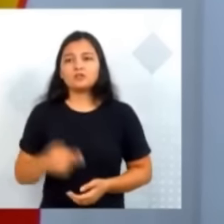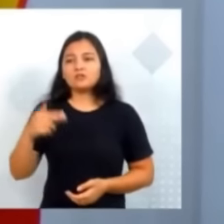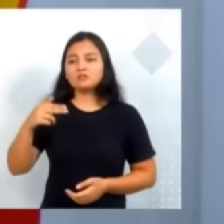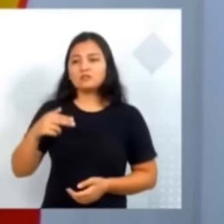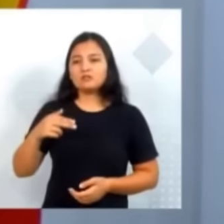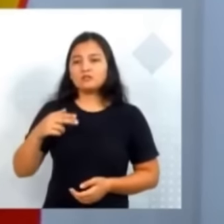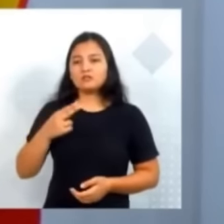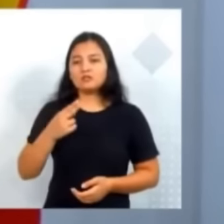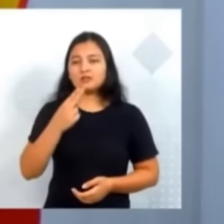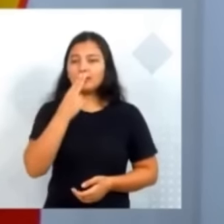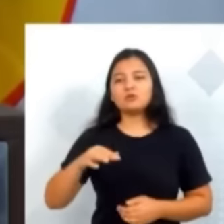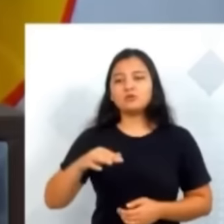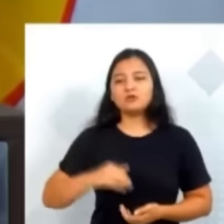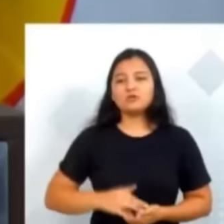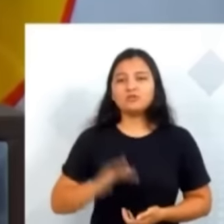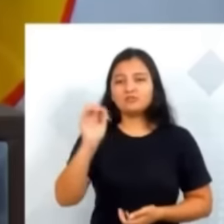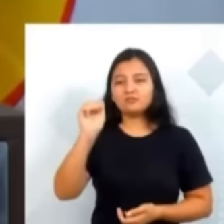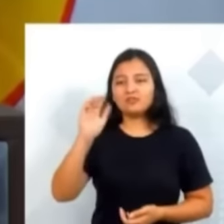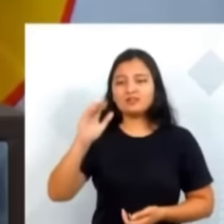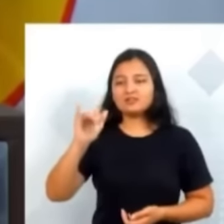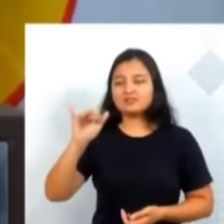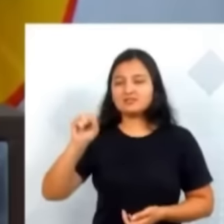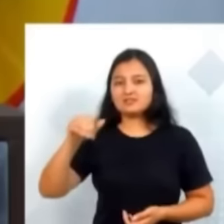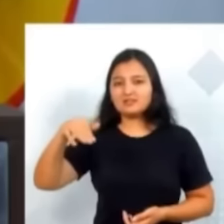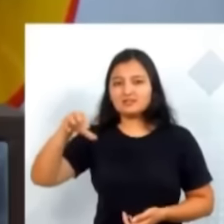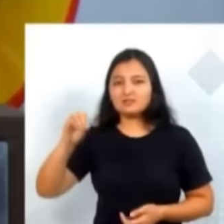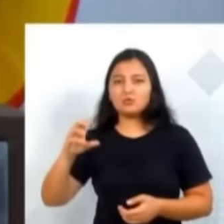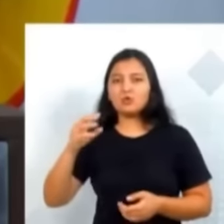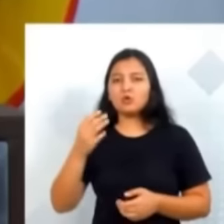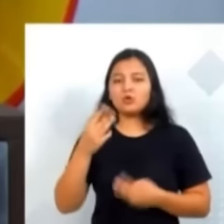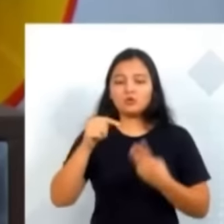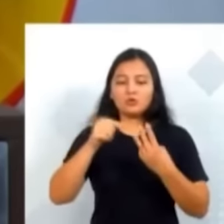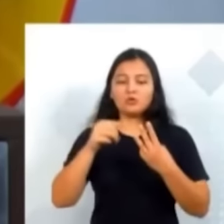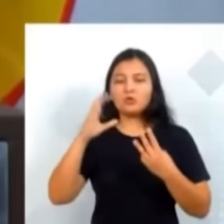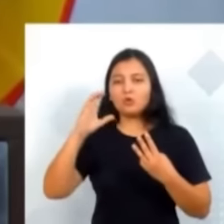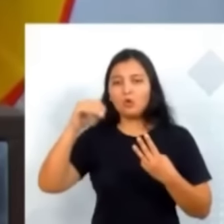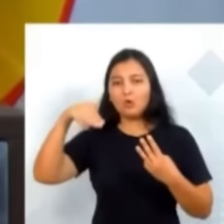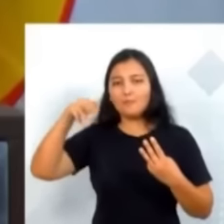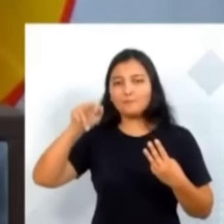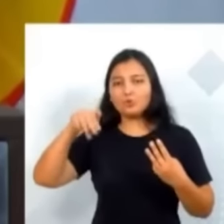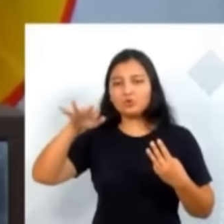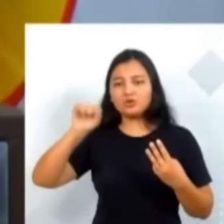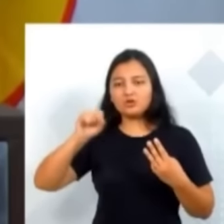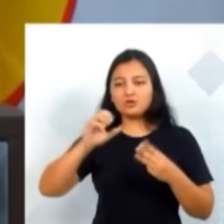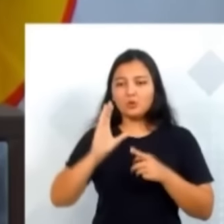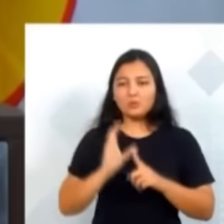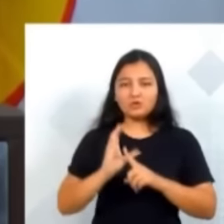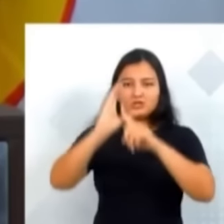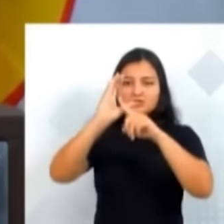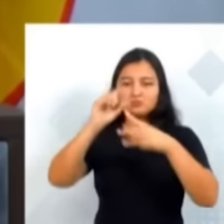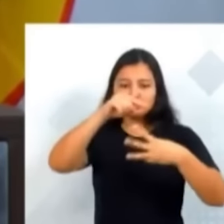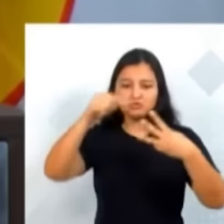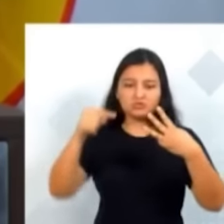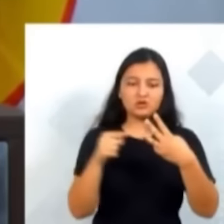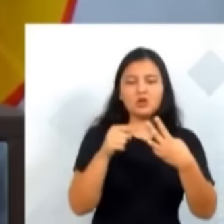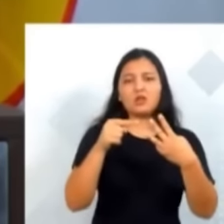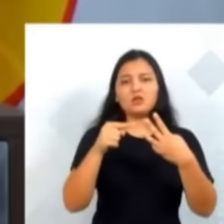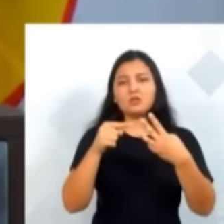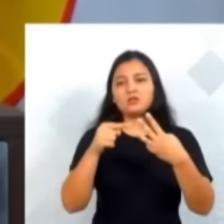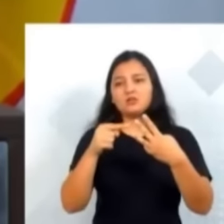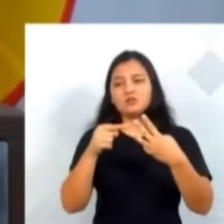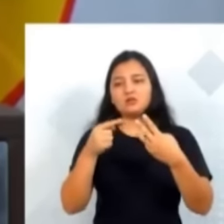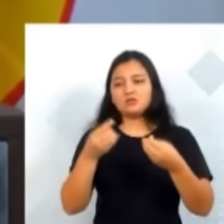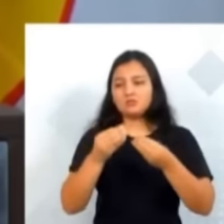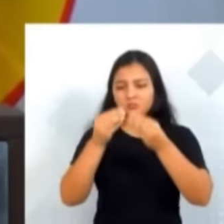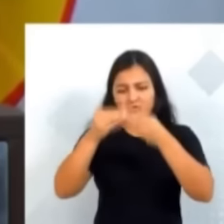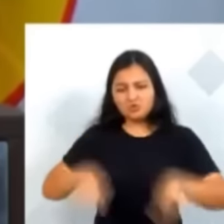nazismo, fascismo e comunismo. Os trigêmeos que afrontaram, que trouxeram mazelas para o mundo